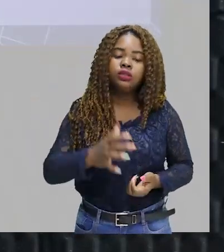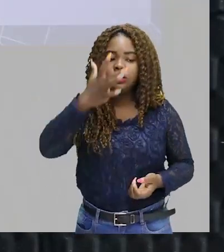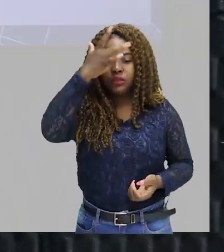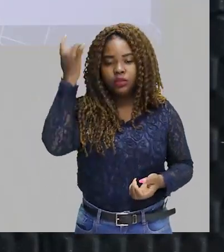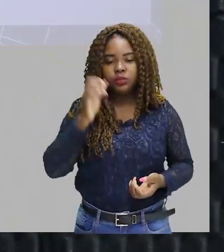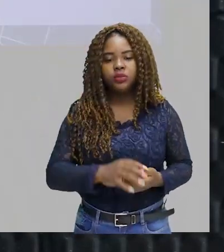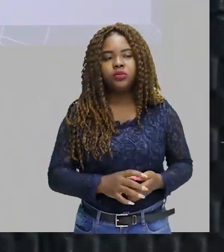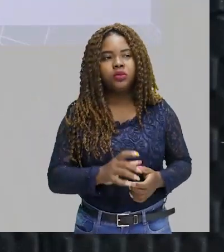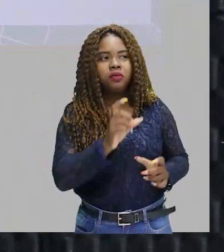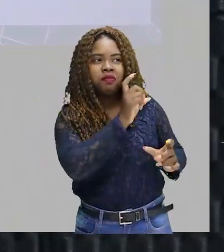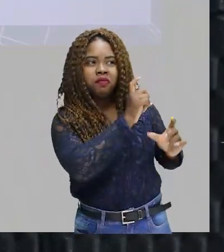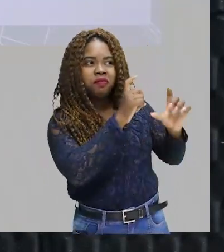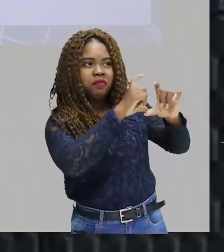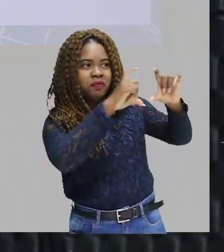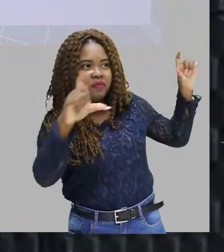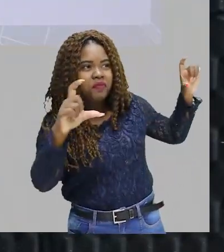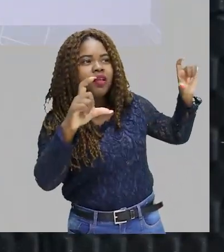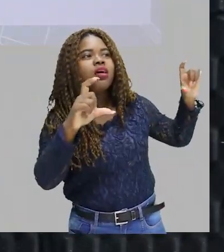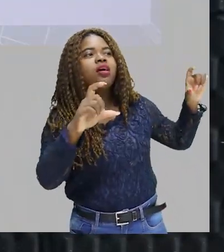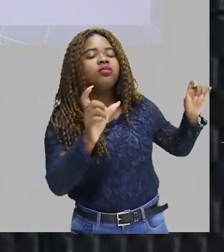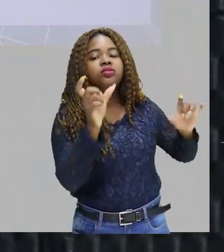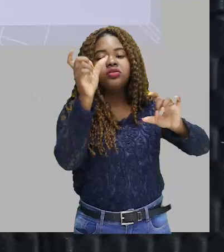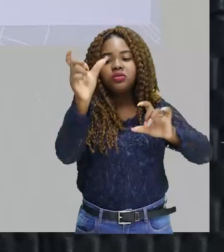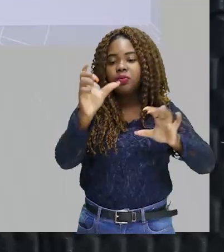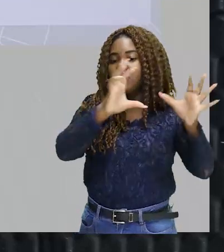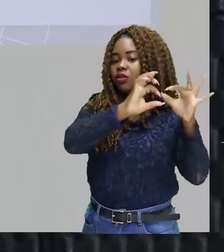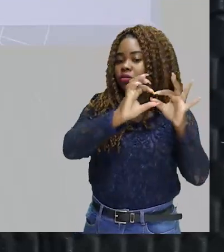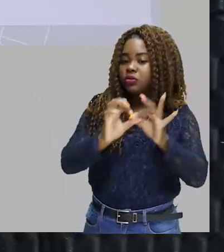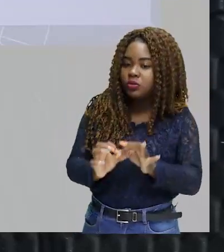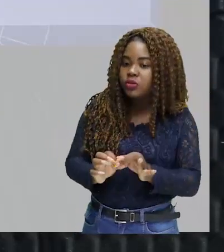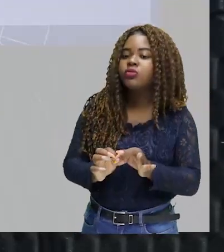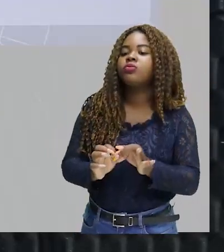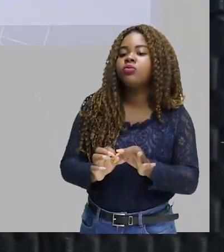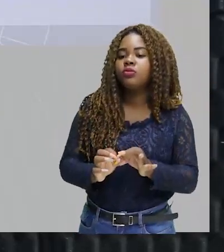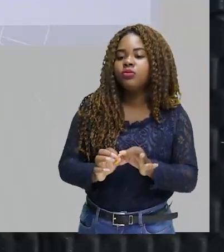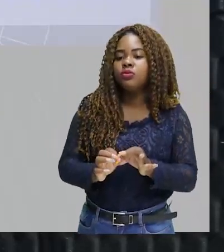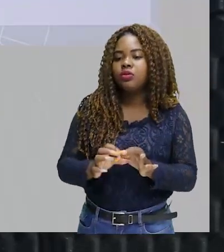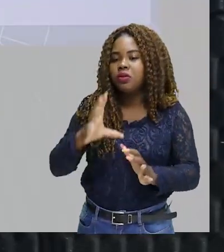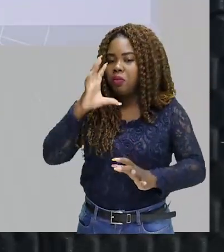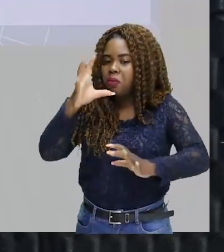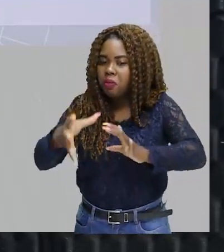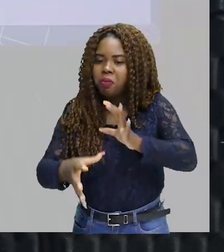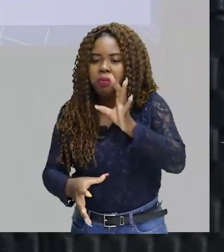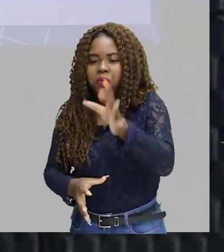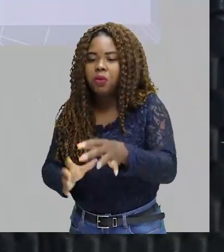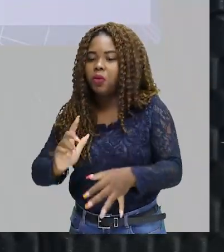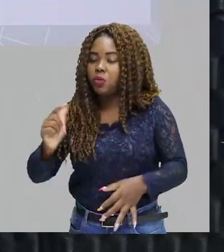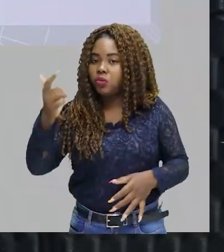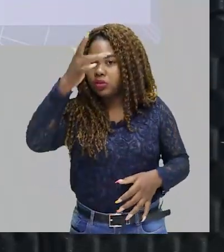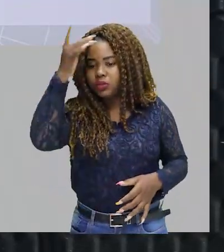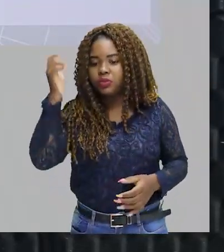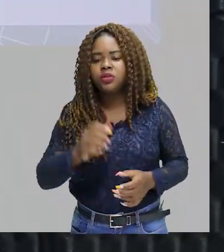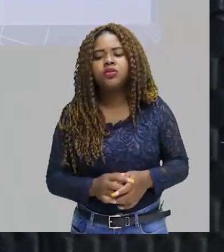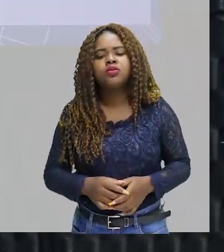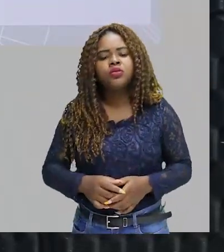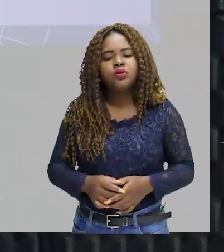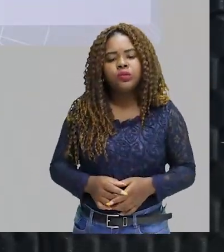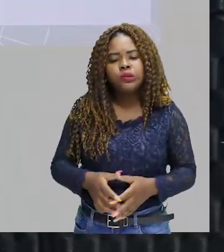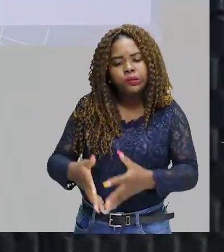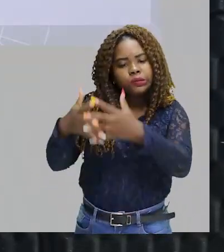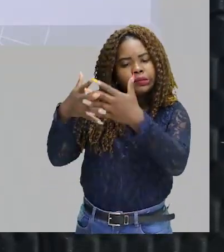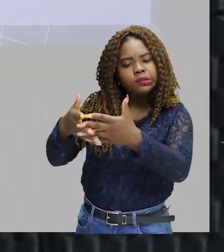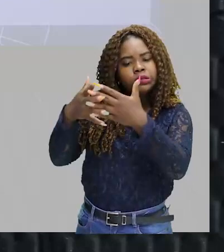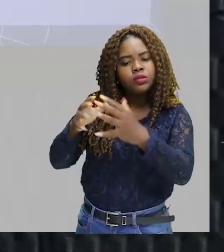tirarem frases ou palavras do contexto para prejudicar outras pessoas. E o ruído na comunicação, o que é? É quando eu tenho algo